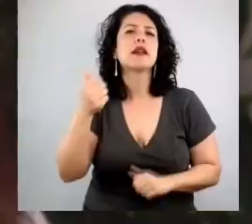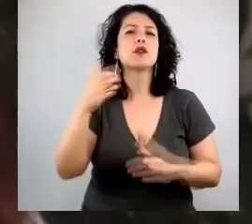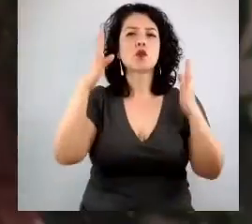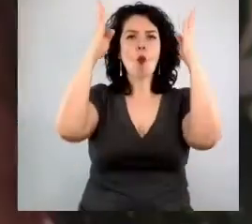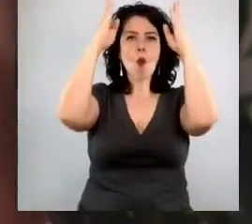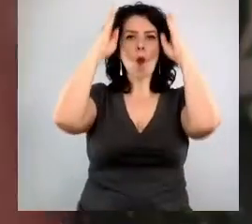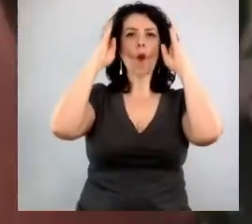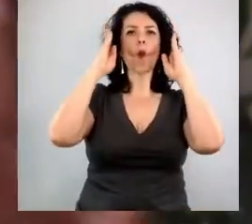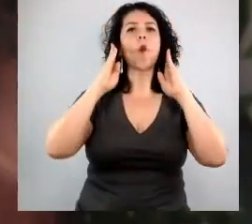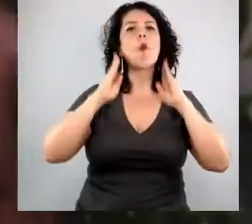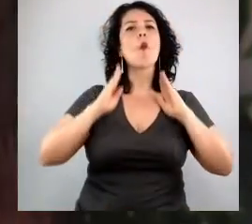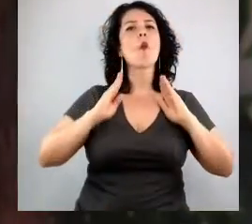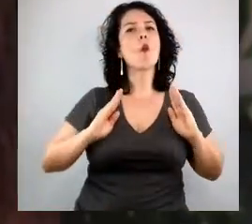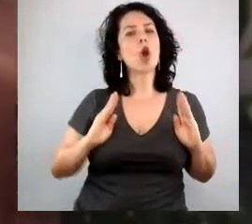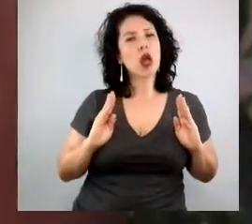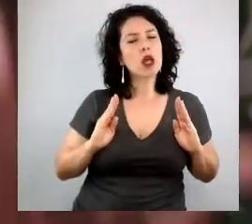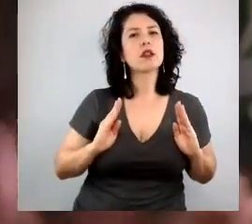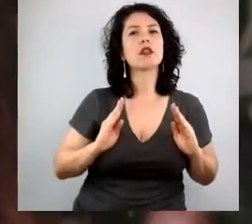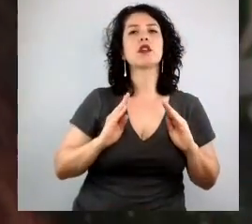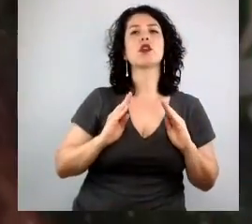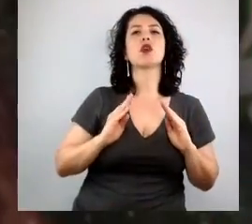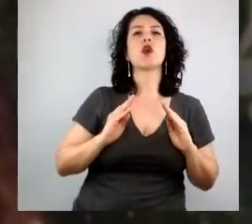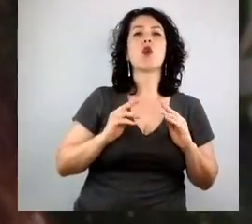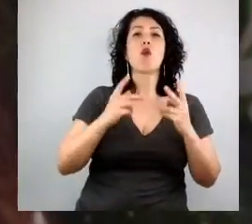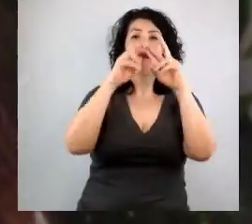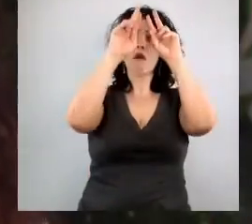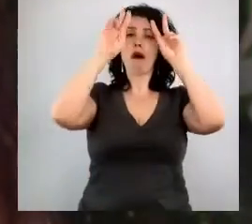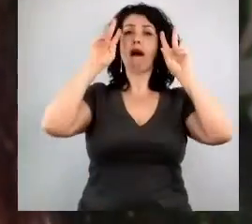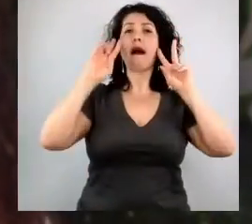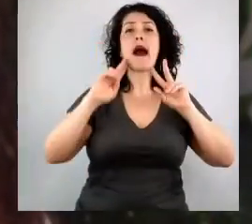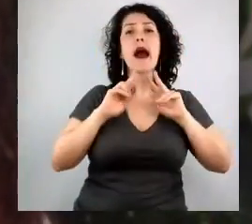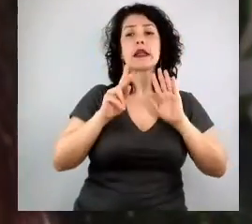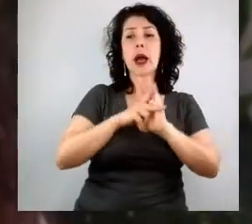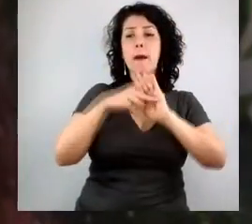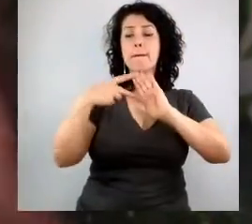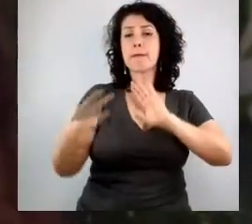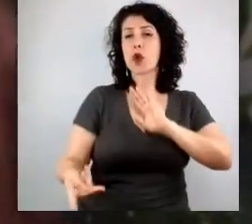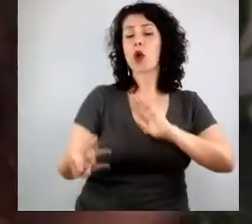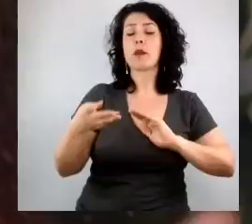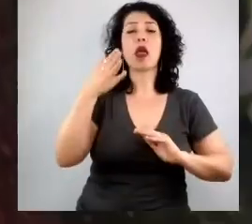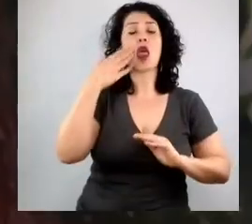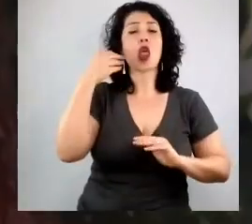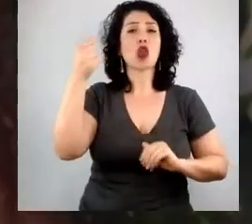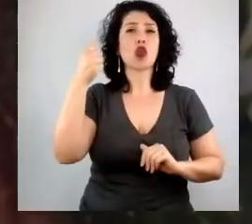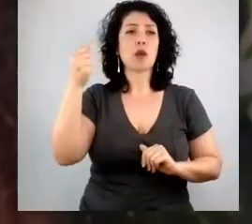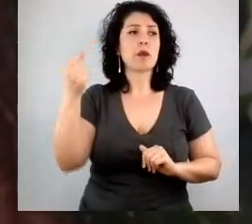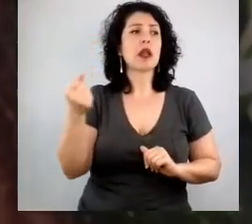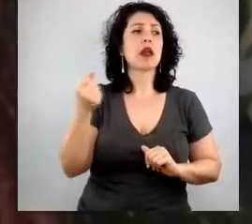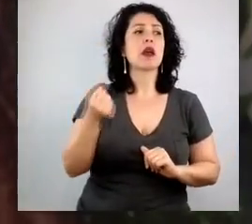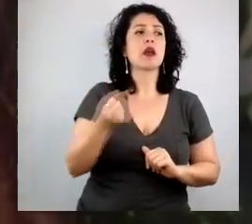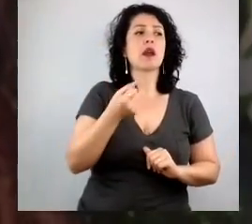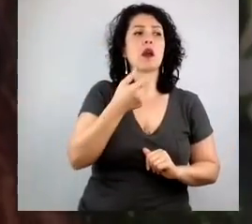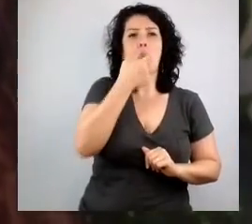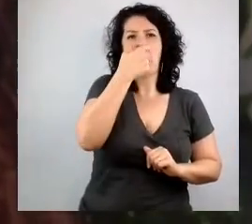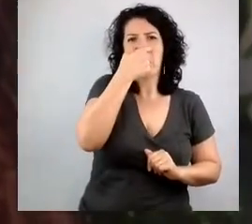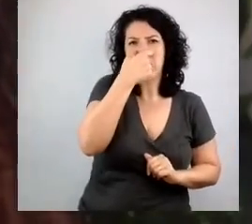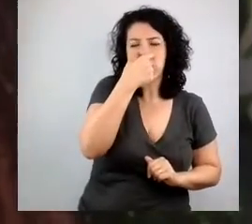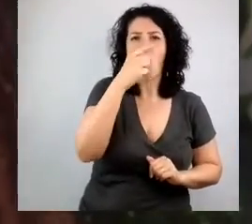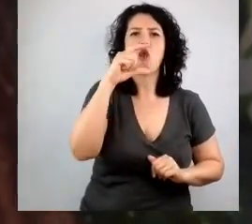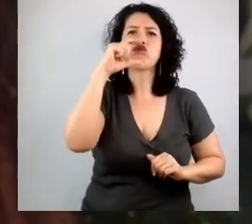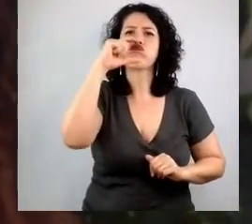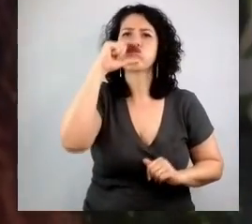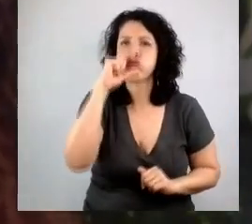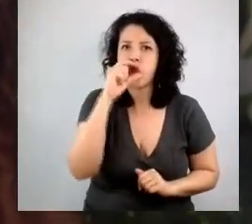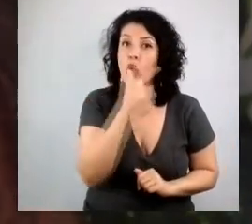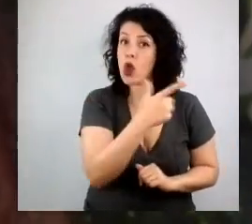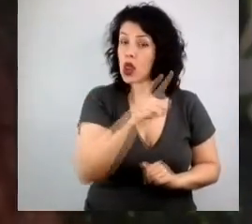menos negroides, né? Negroides que eu falo justamente da questão do nariz largo, dos lábios grossos, enfim.